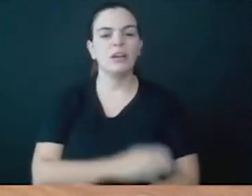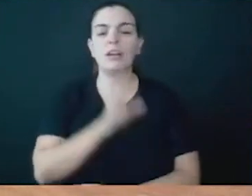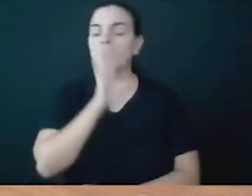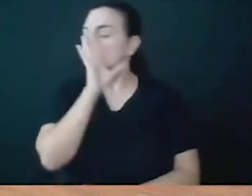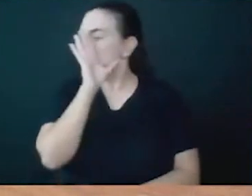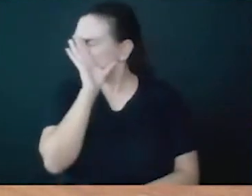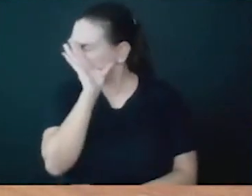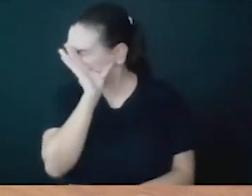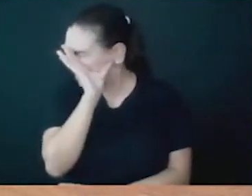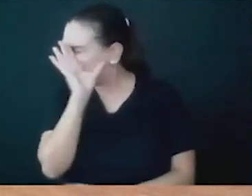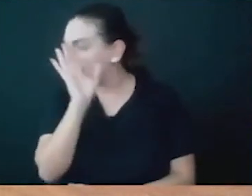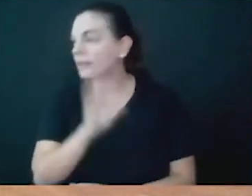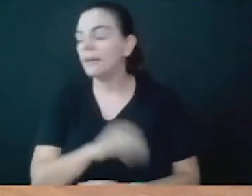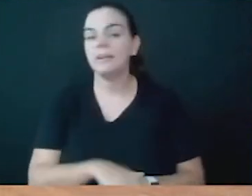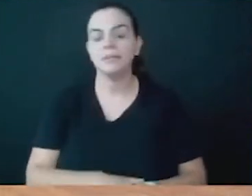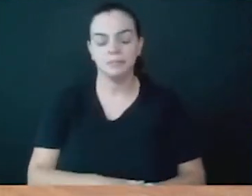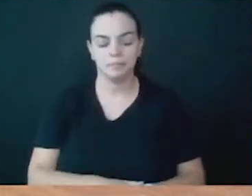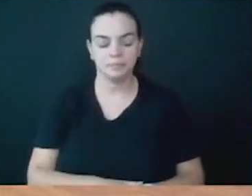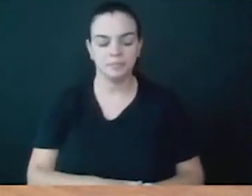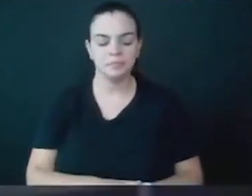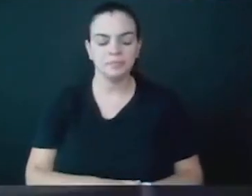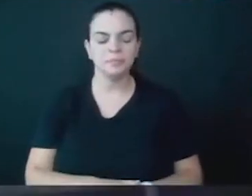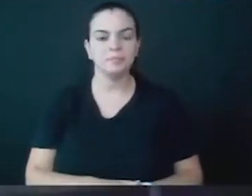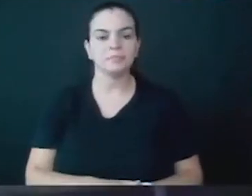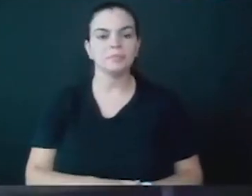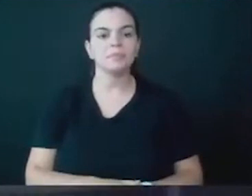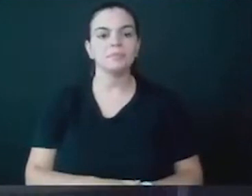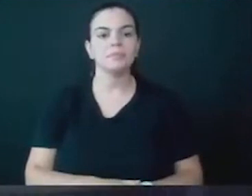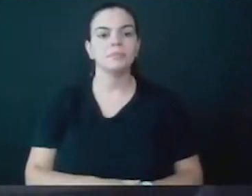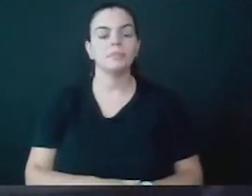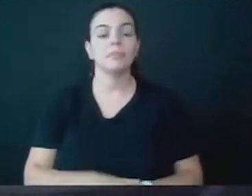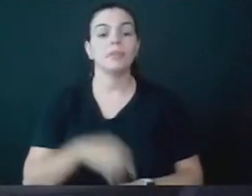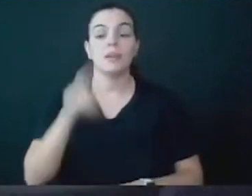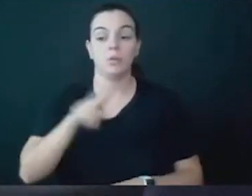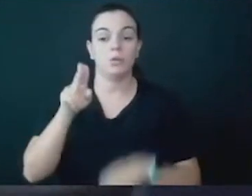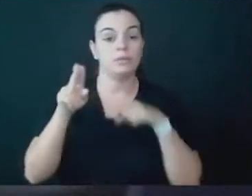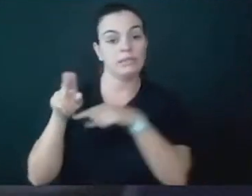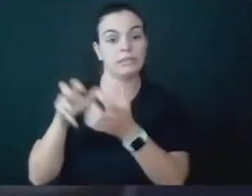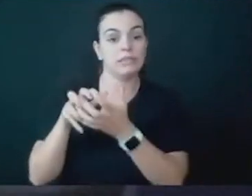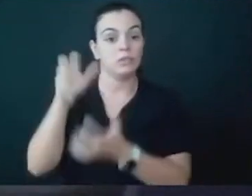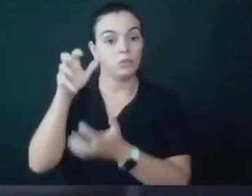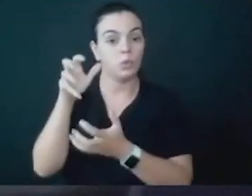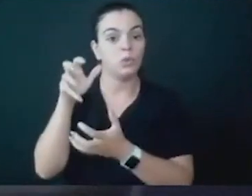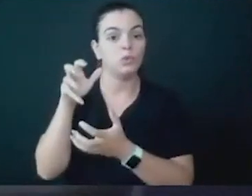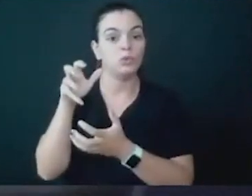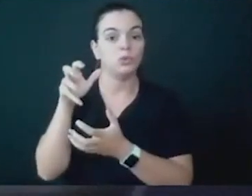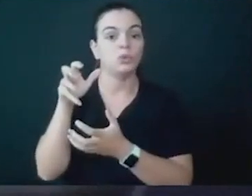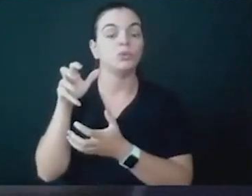Então, também é um programa que não foi iniciado. Universidade Aberta da